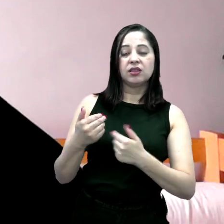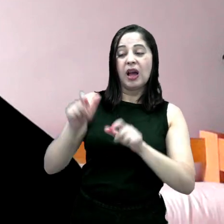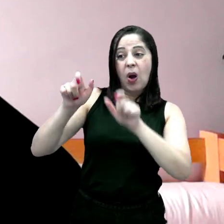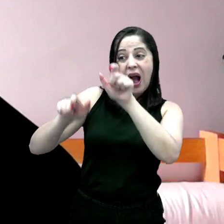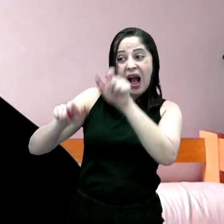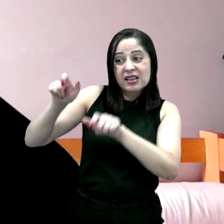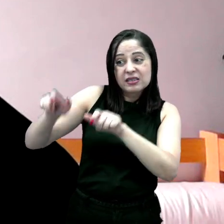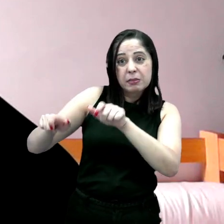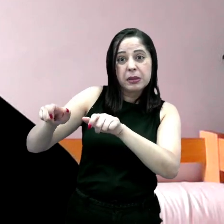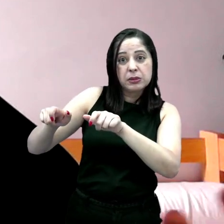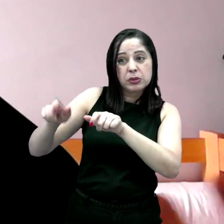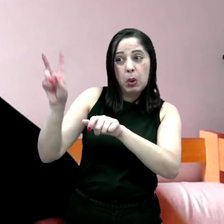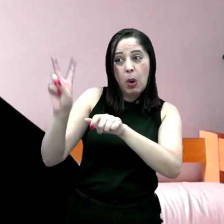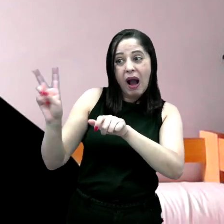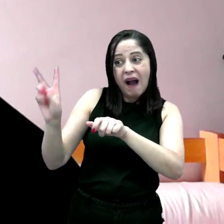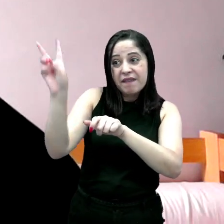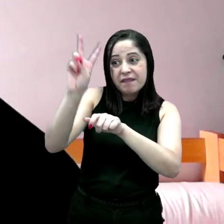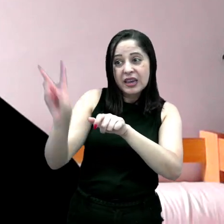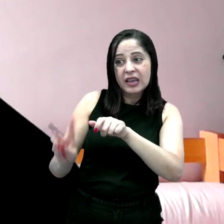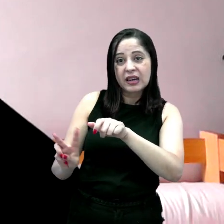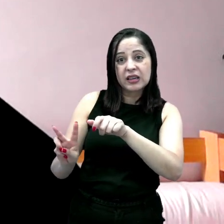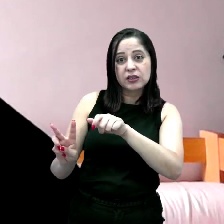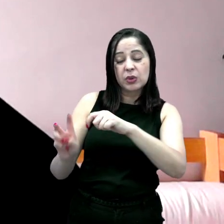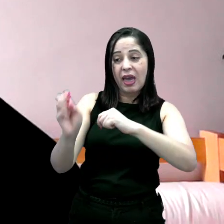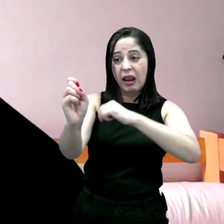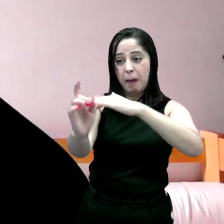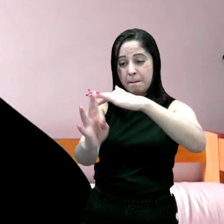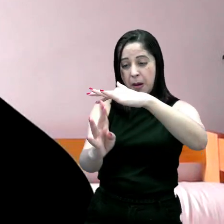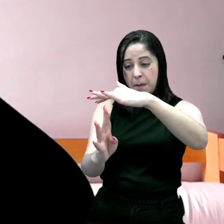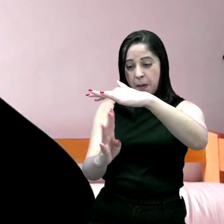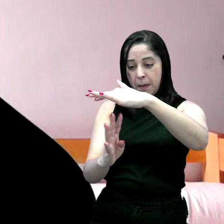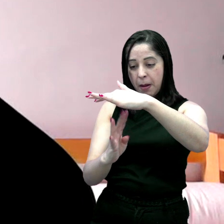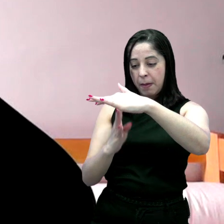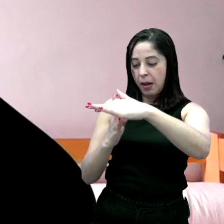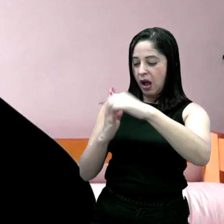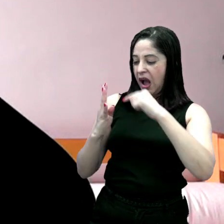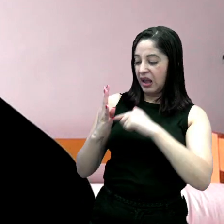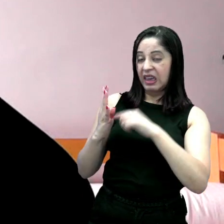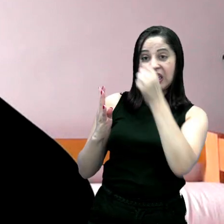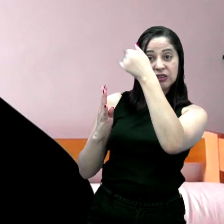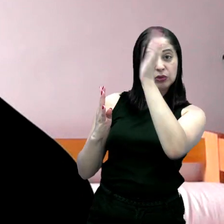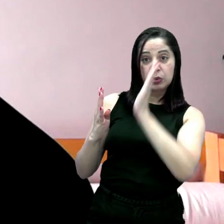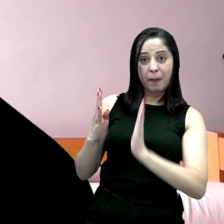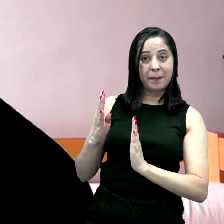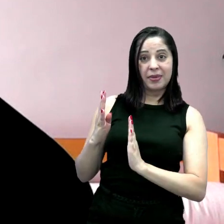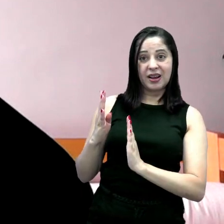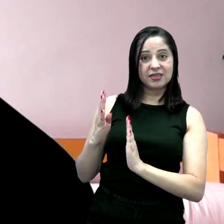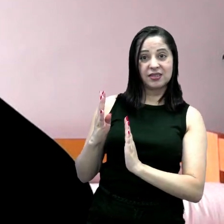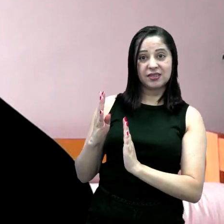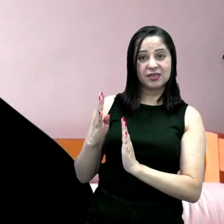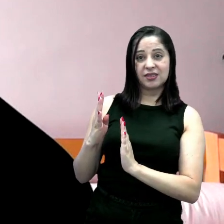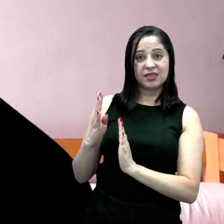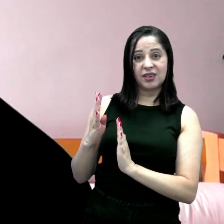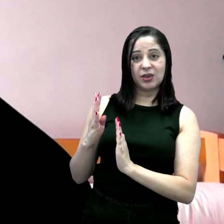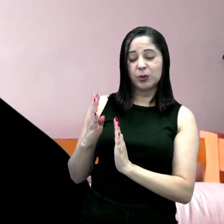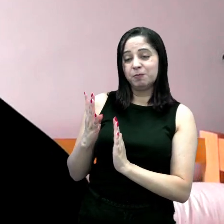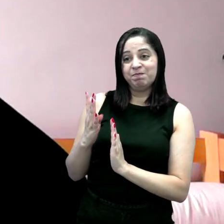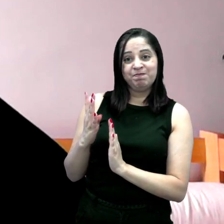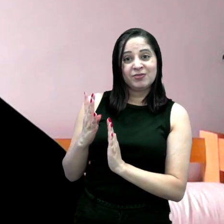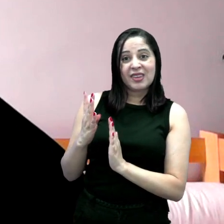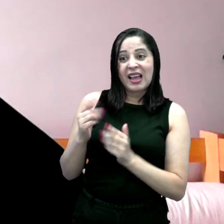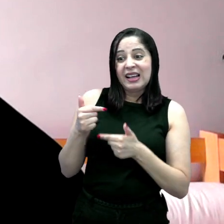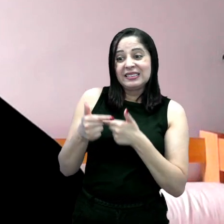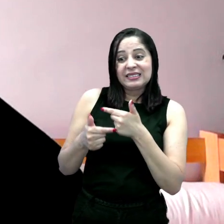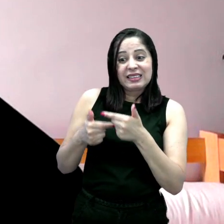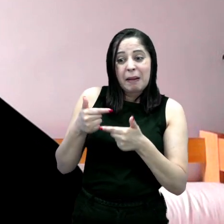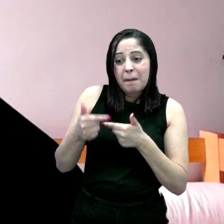de uma condição lá e chegam aqui, né, se colocando numa posição que não